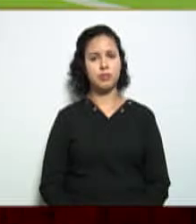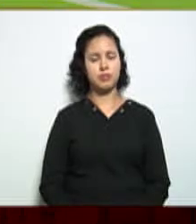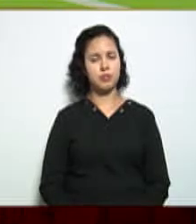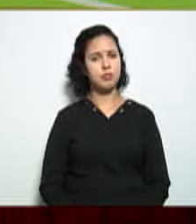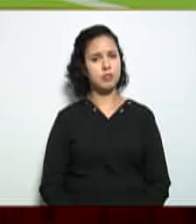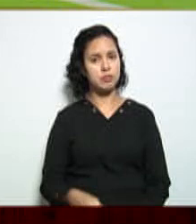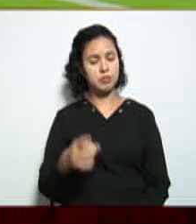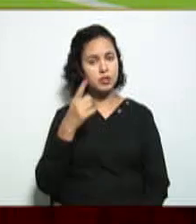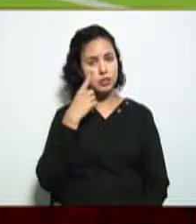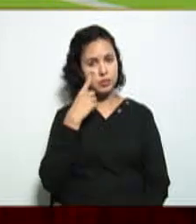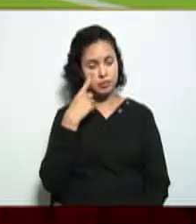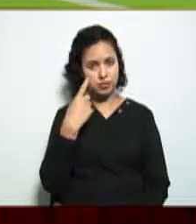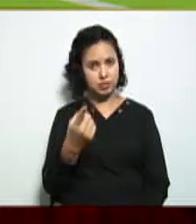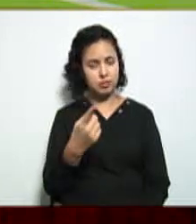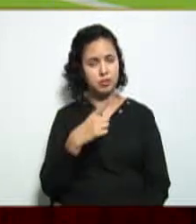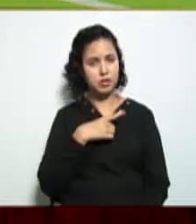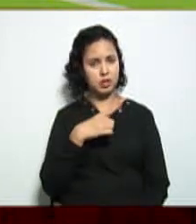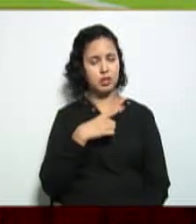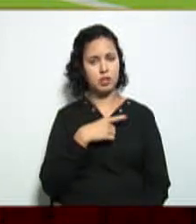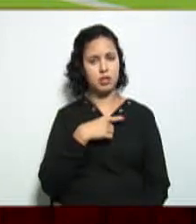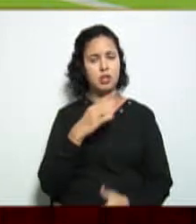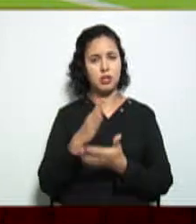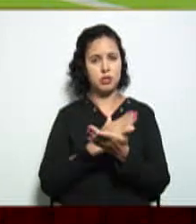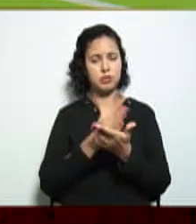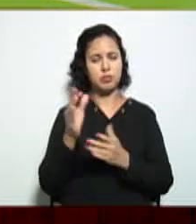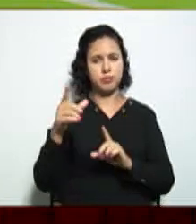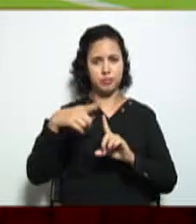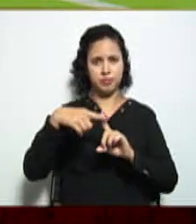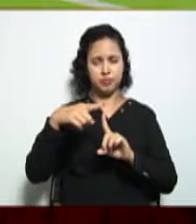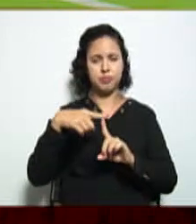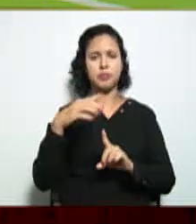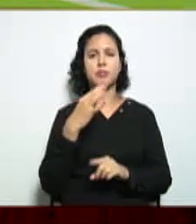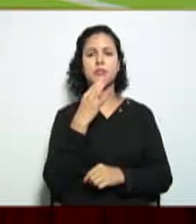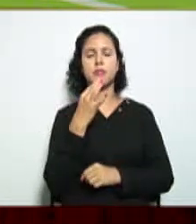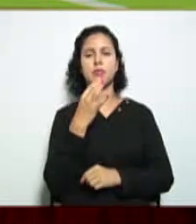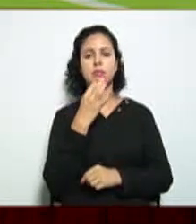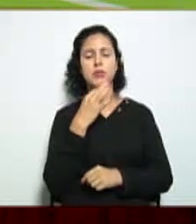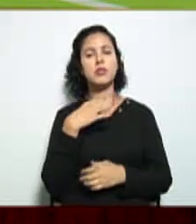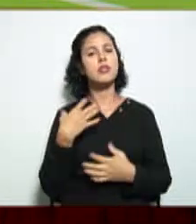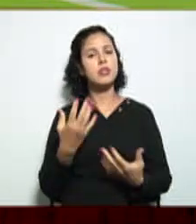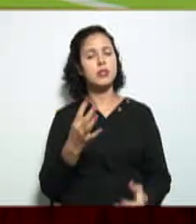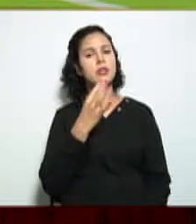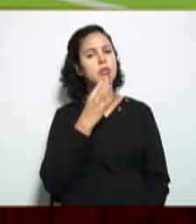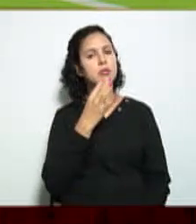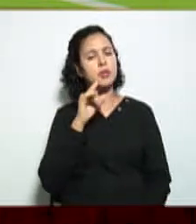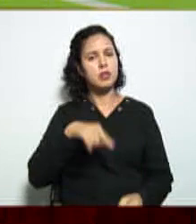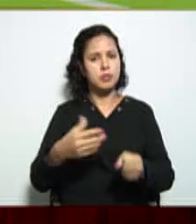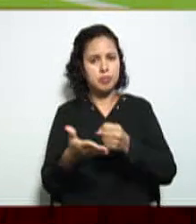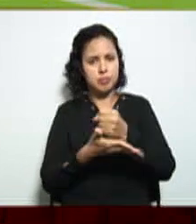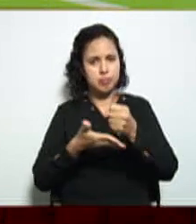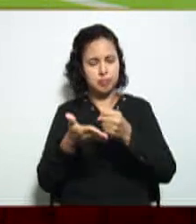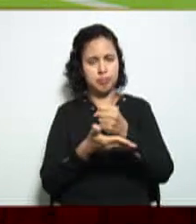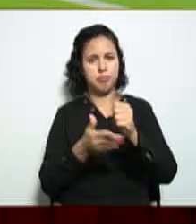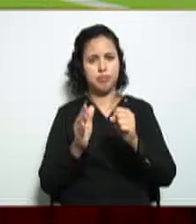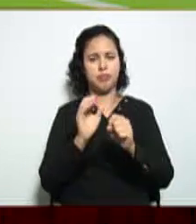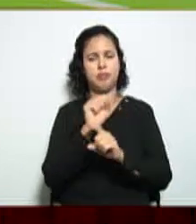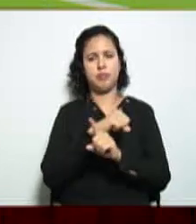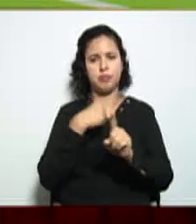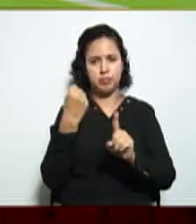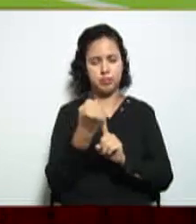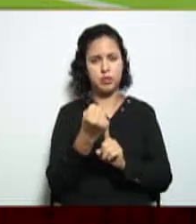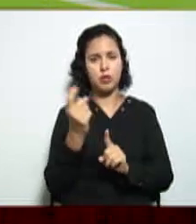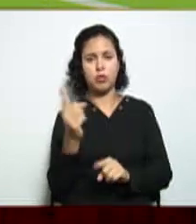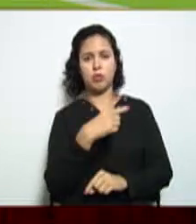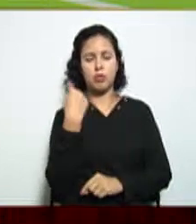Vocês viram que existem alguns tipos de conhecimento. Esses conhecimentos, eles são base da nossa Constituição. Nós temos